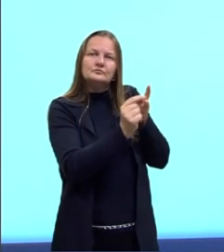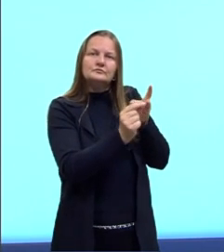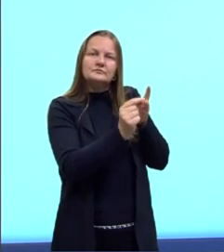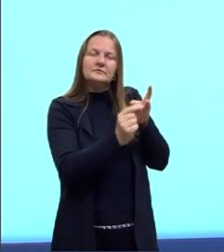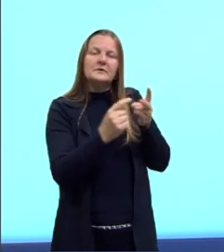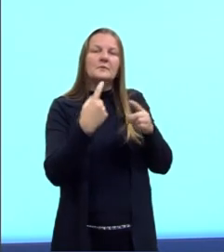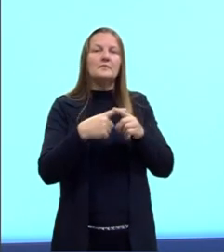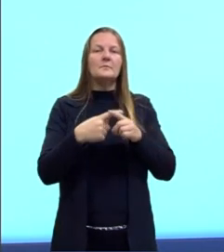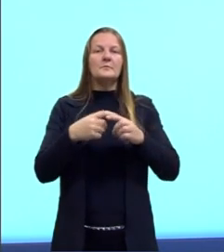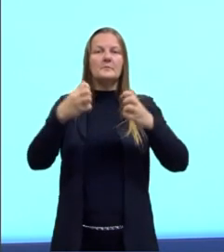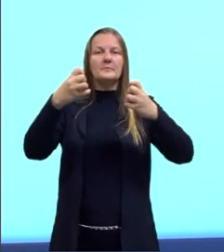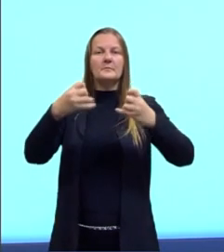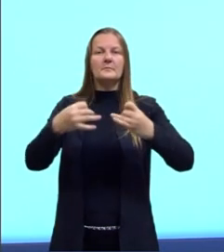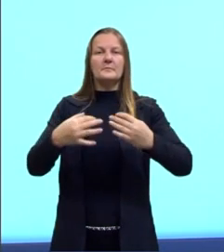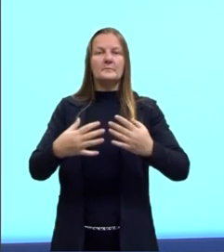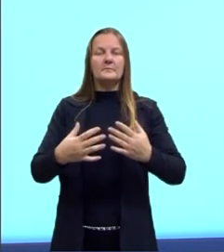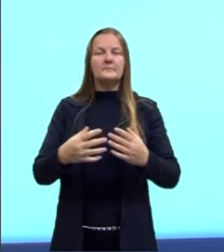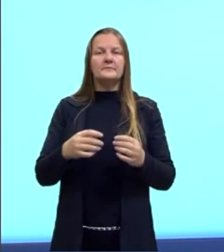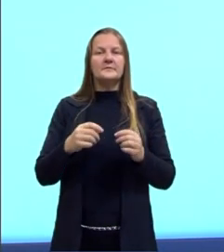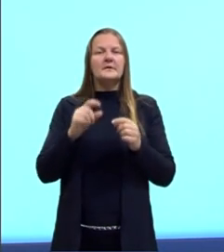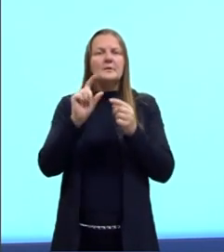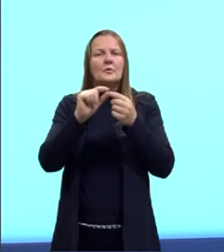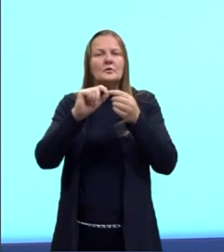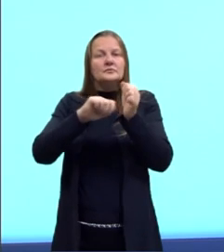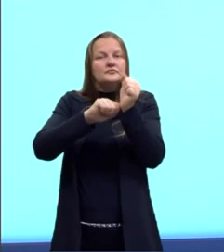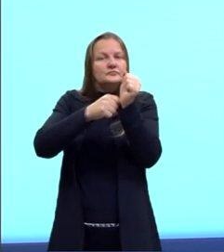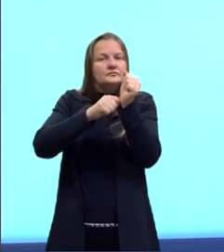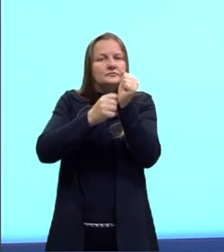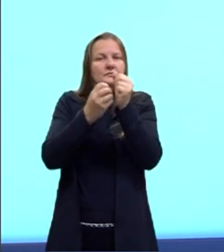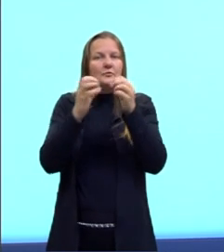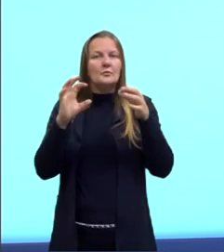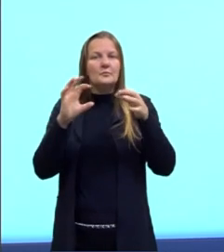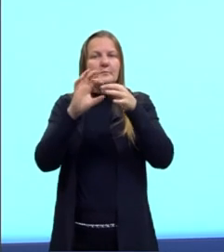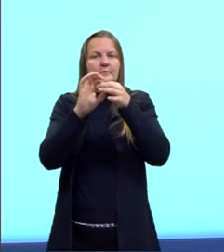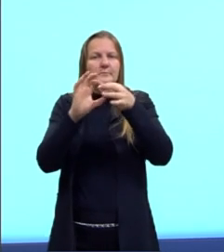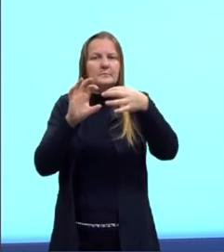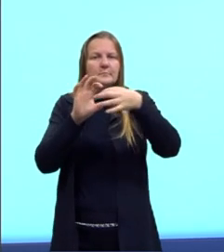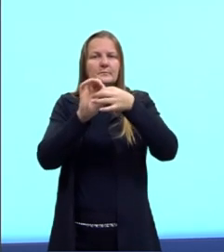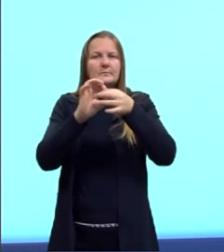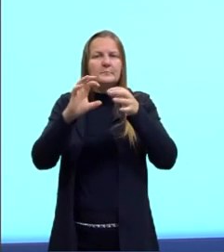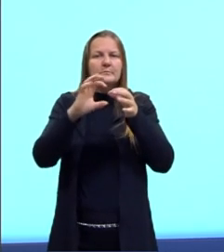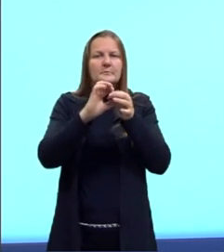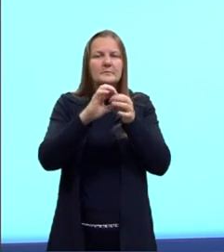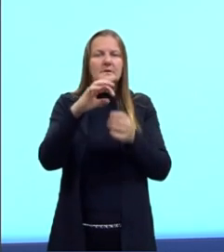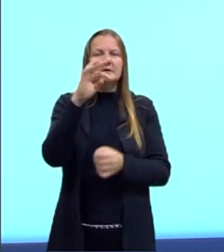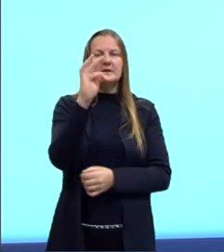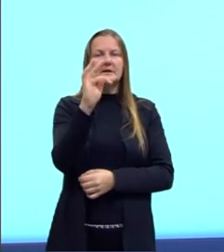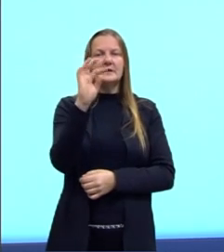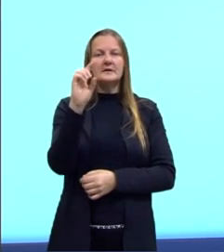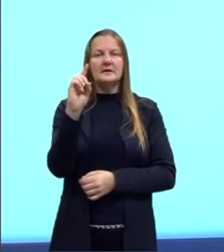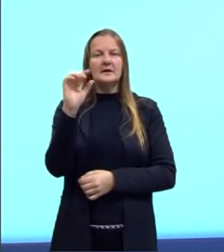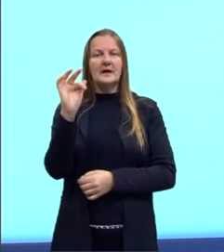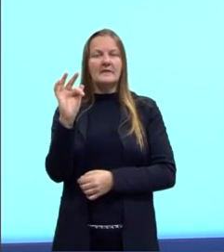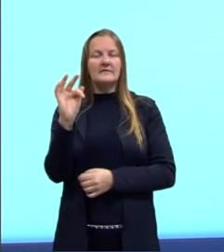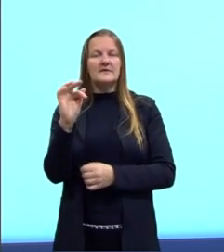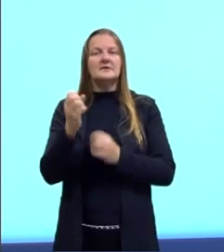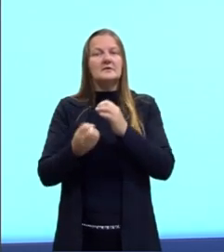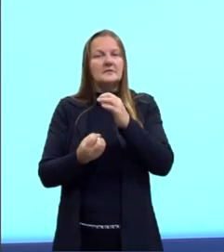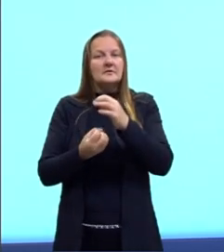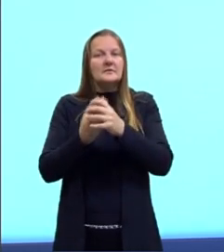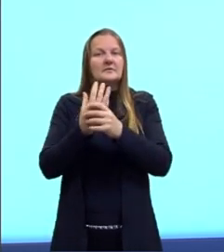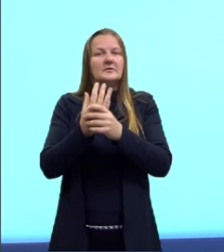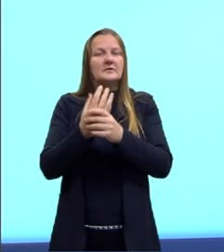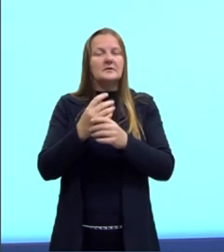ele vai ser codificado ali vai ser ligado TDF E aí